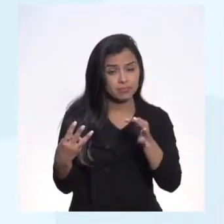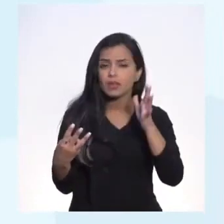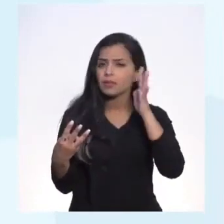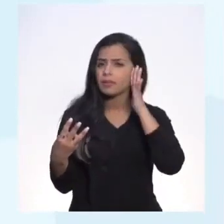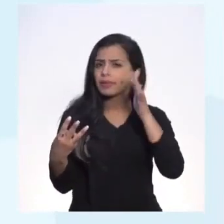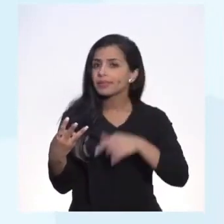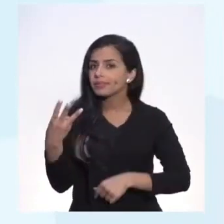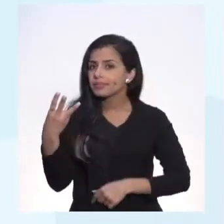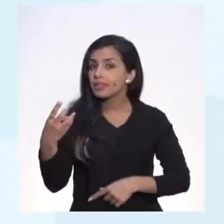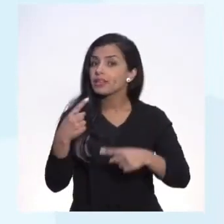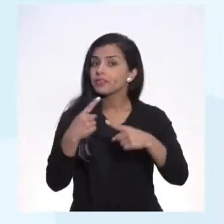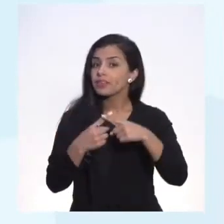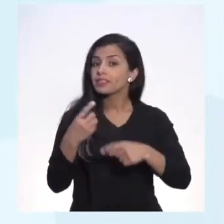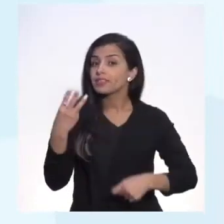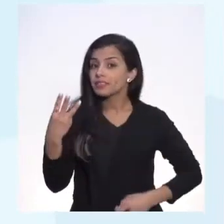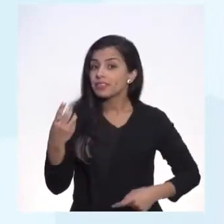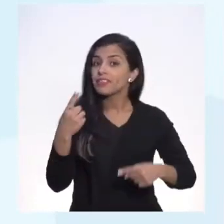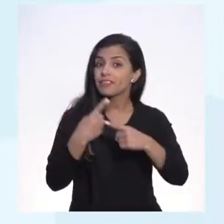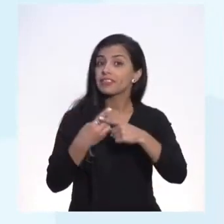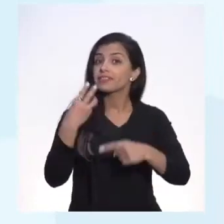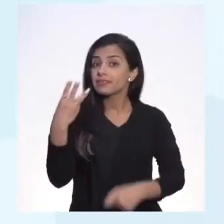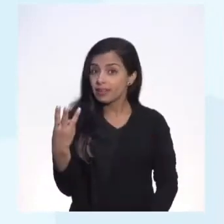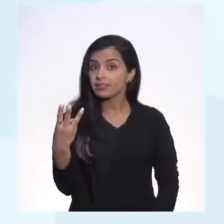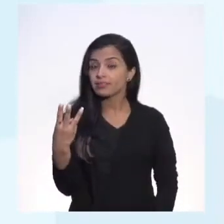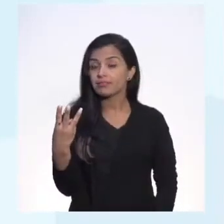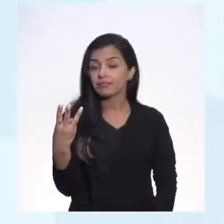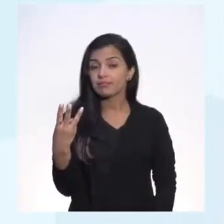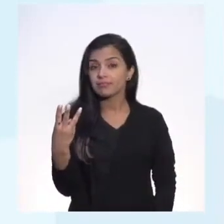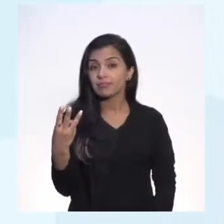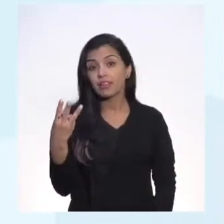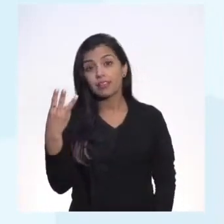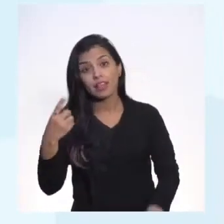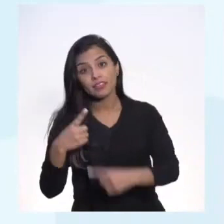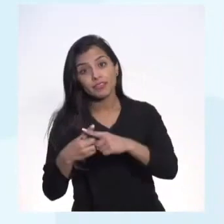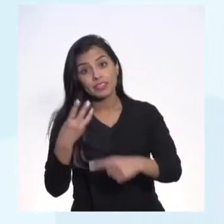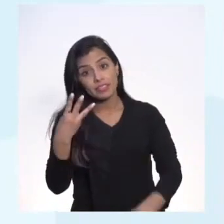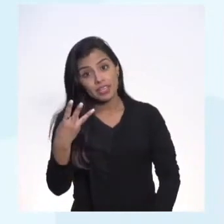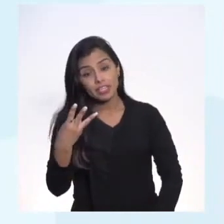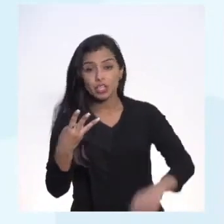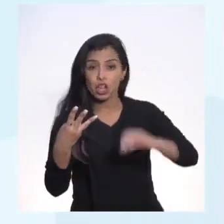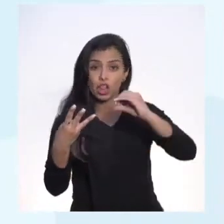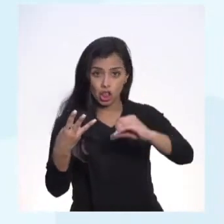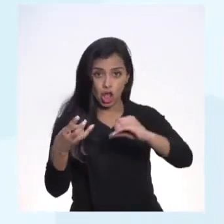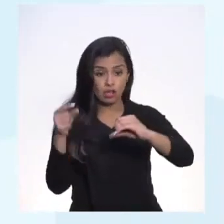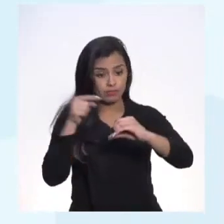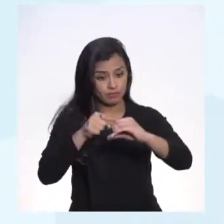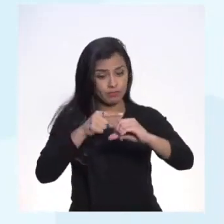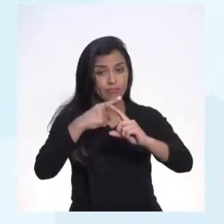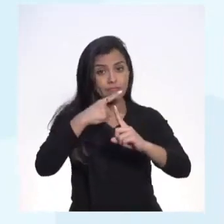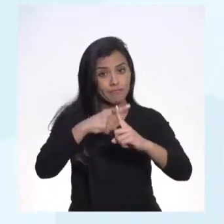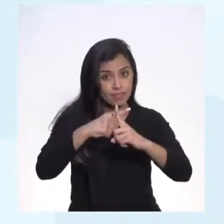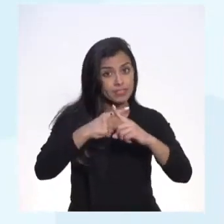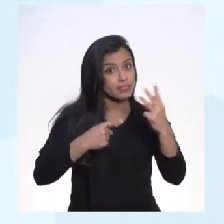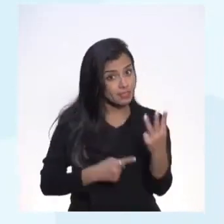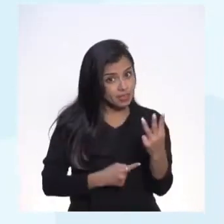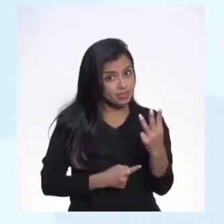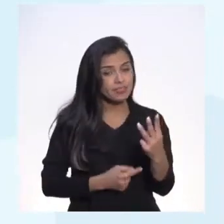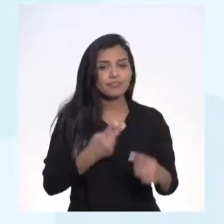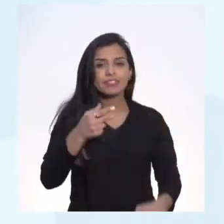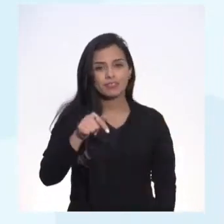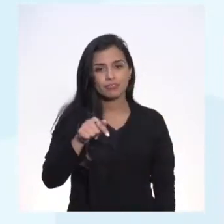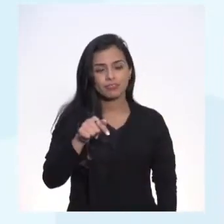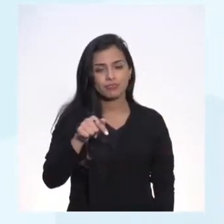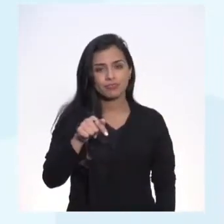no 3 vezes 3 vezes 3. 3 vezes 3, 9. 9 vezes